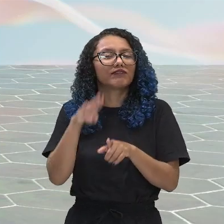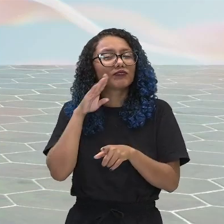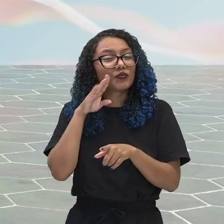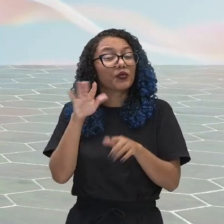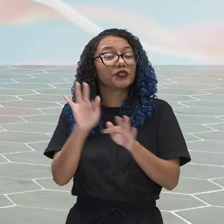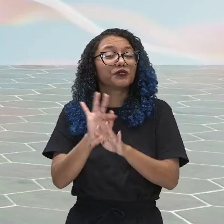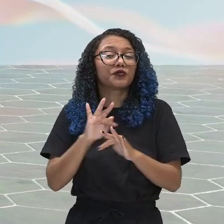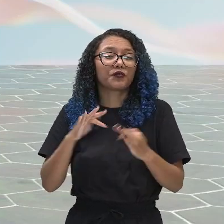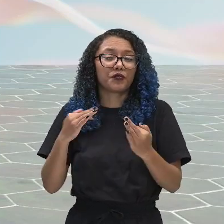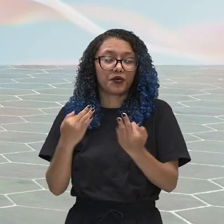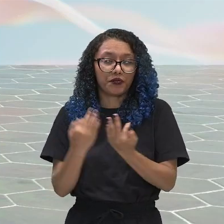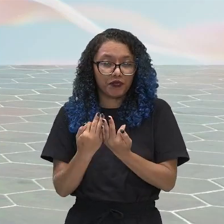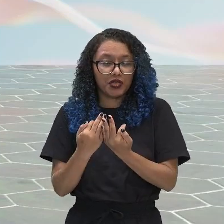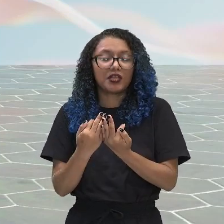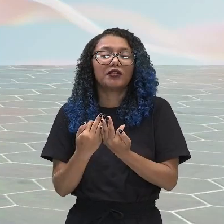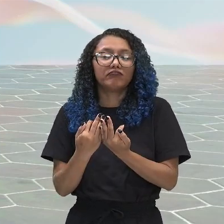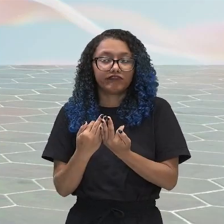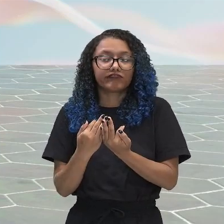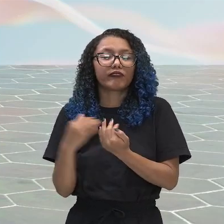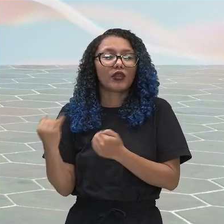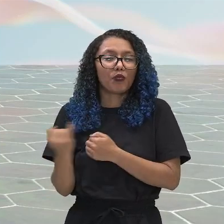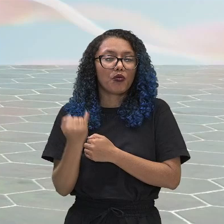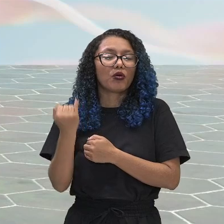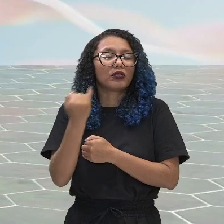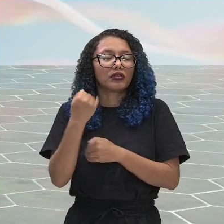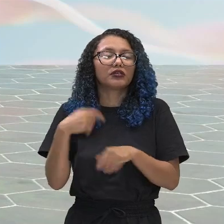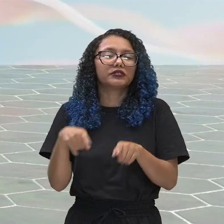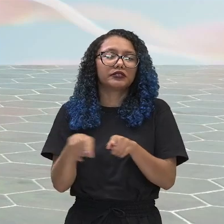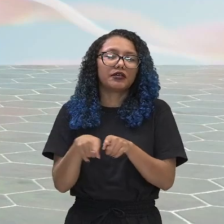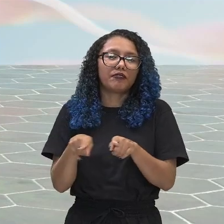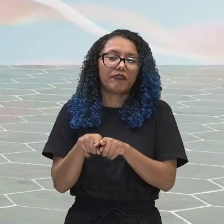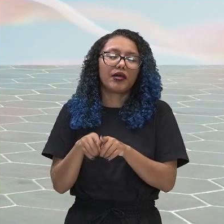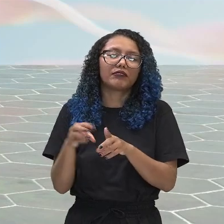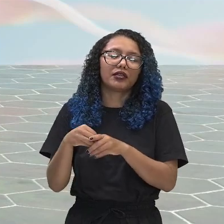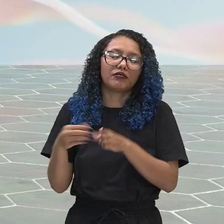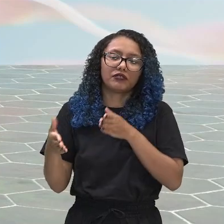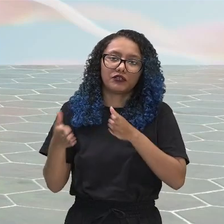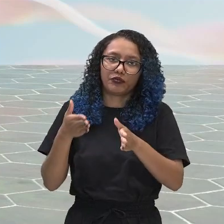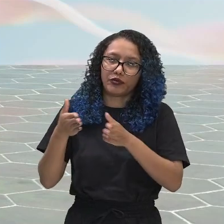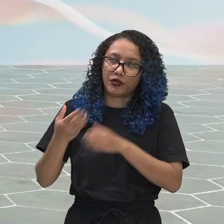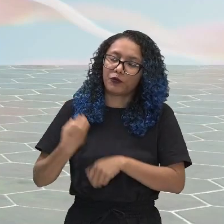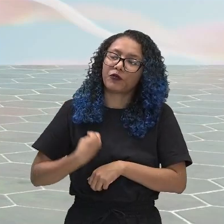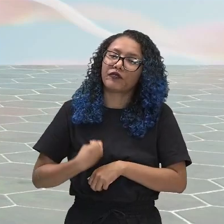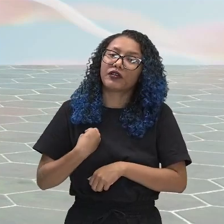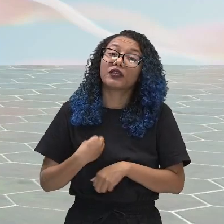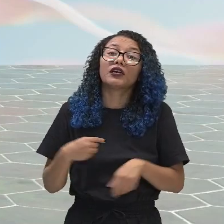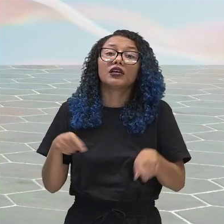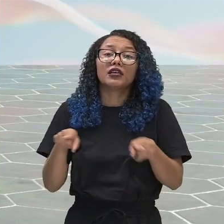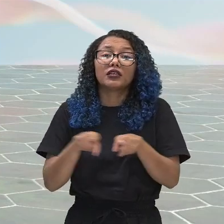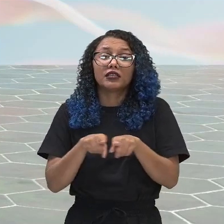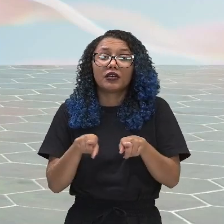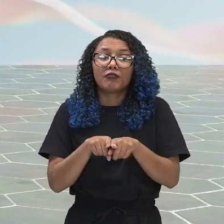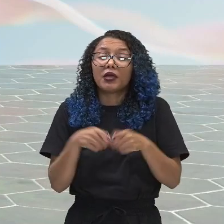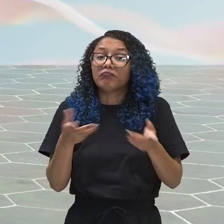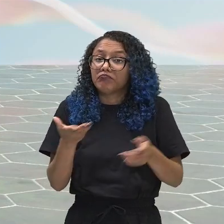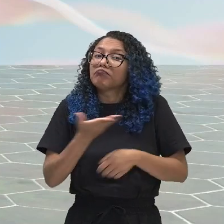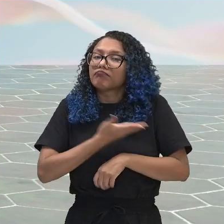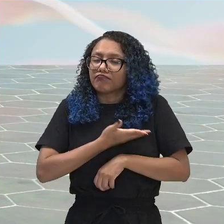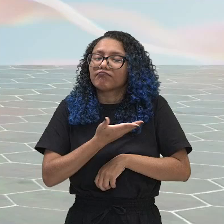como fase importante desse processo, desse período de vida, e também as